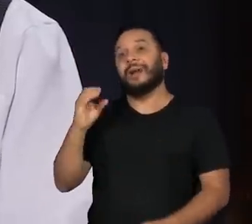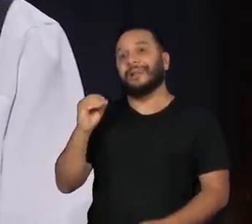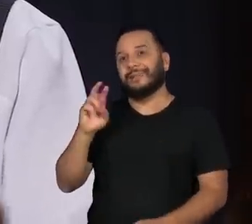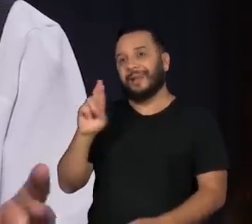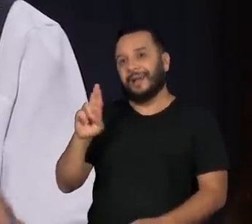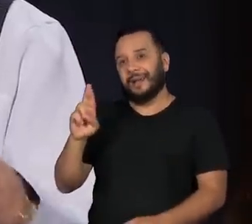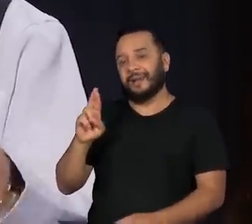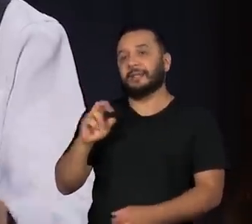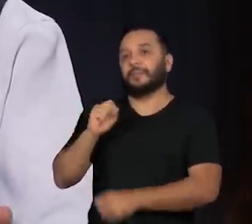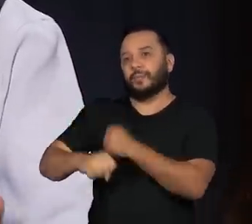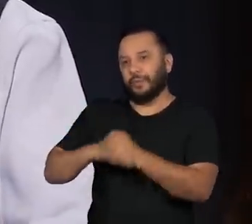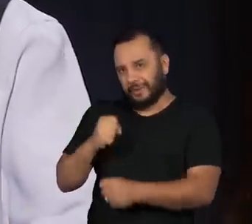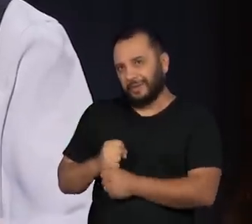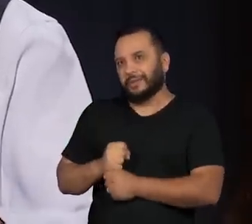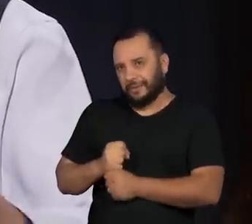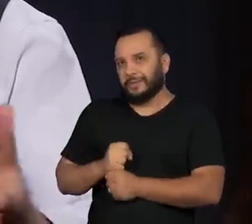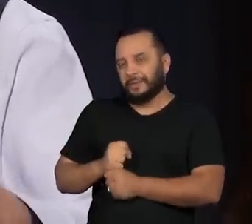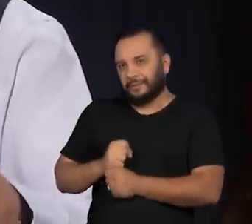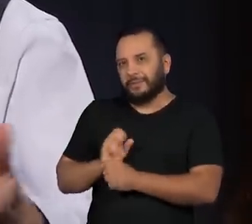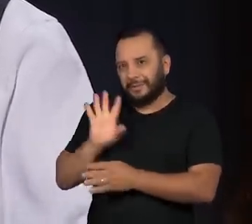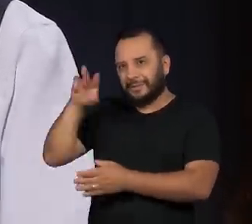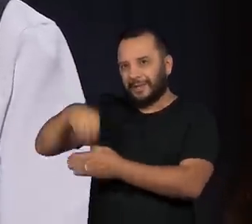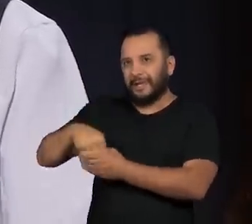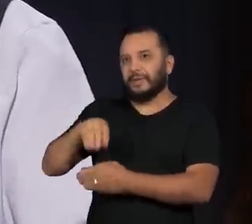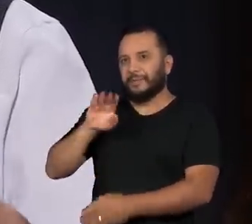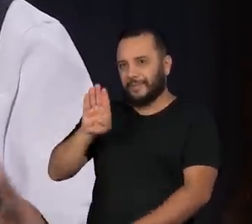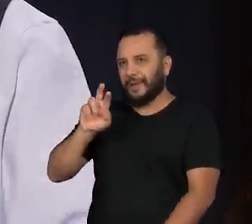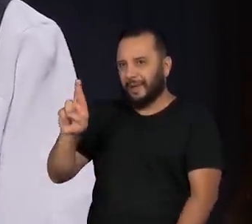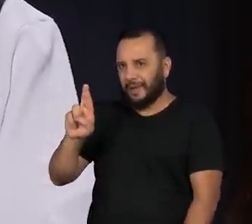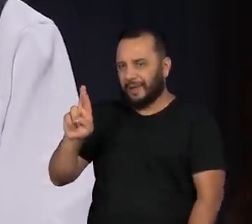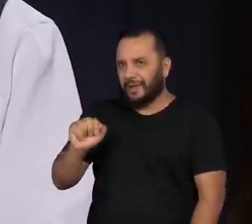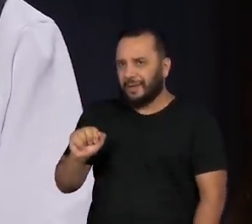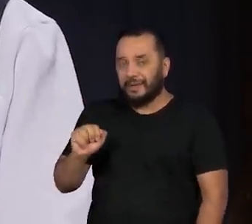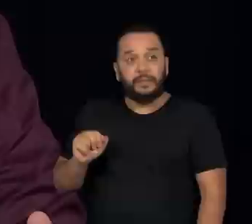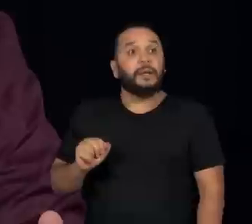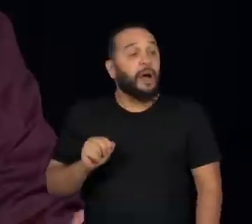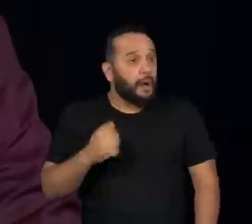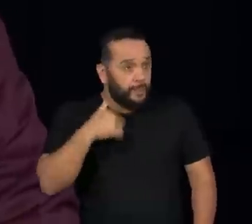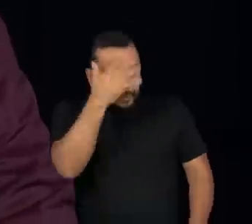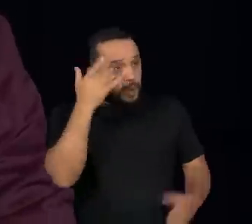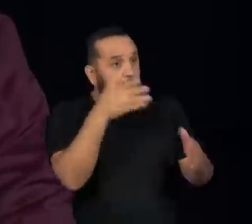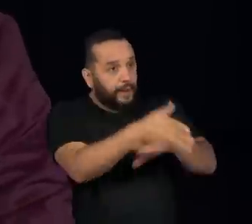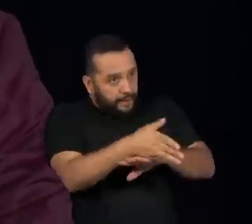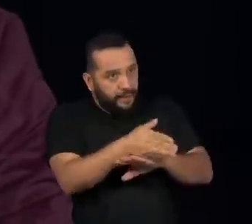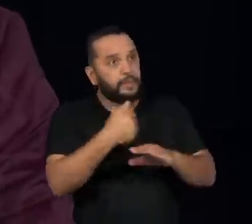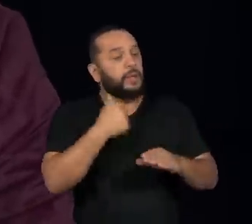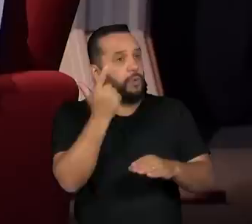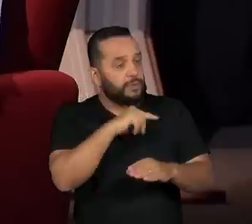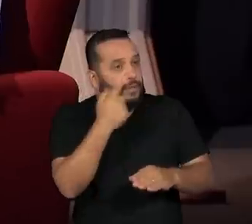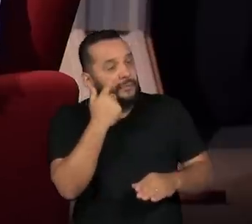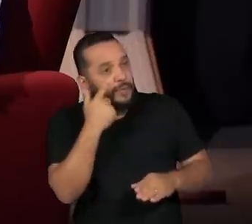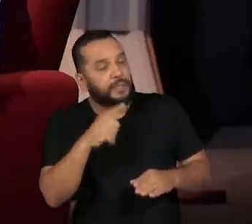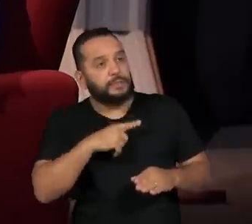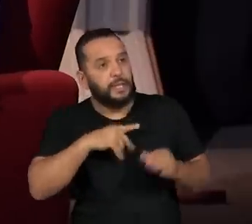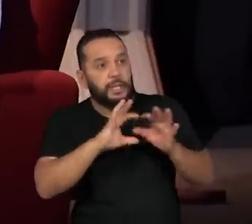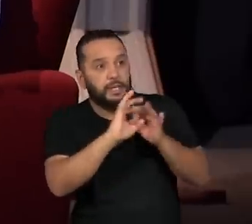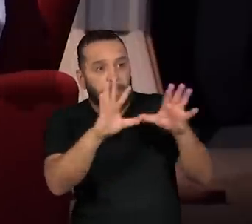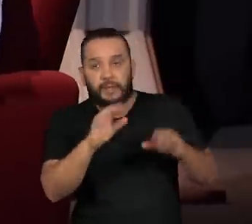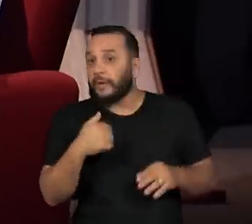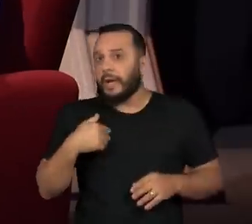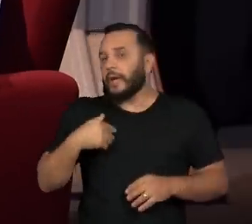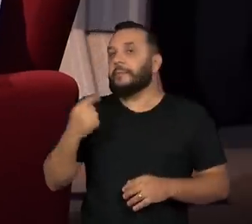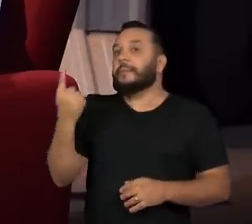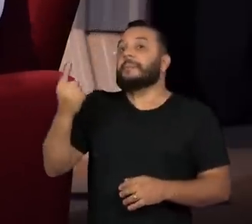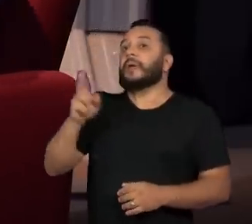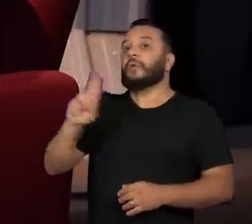e pode ser na estrada diretamente no berne não não não está disponível primeiro que chega leva